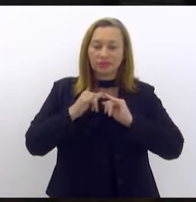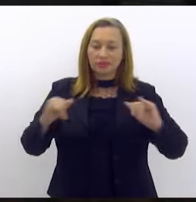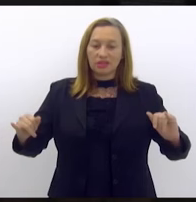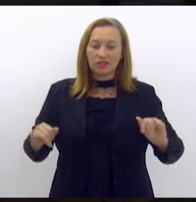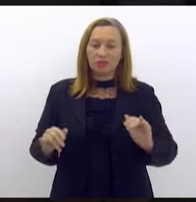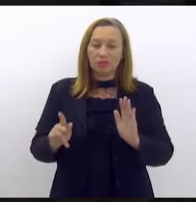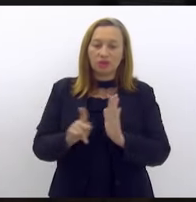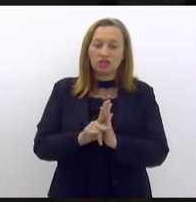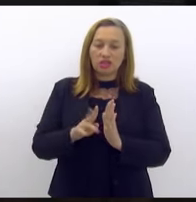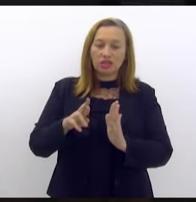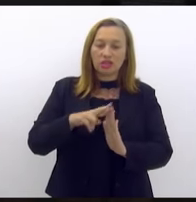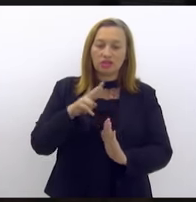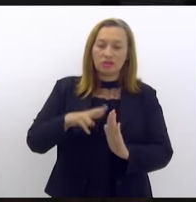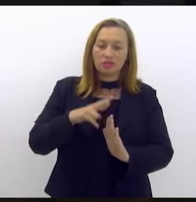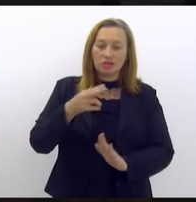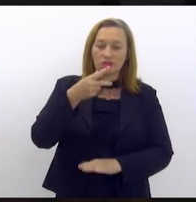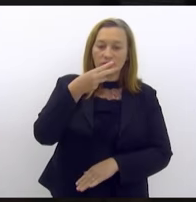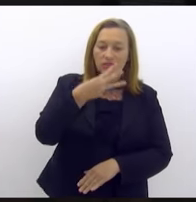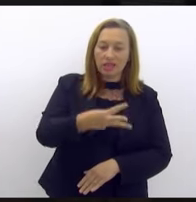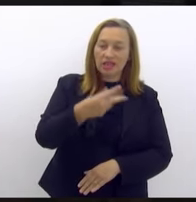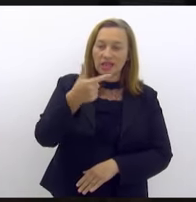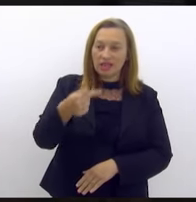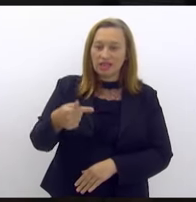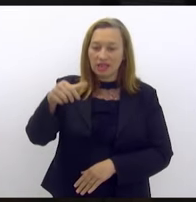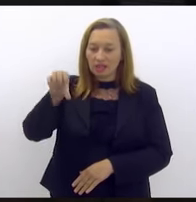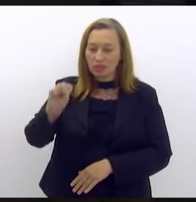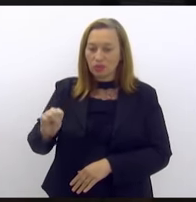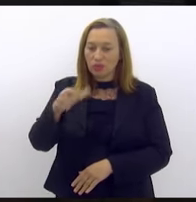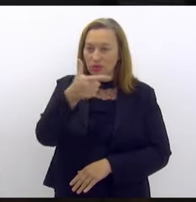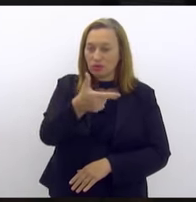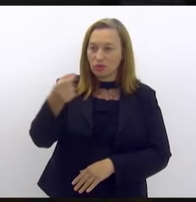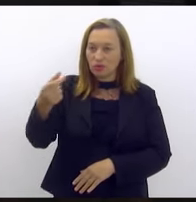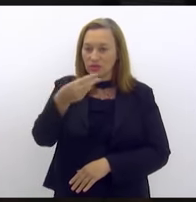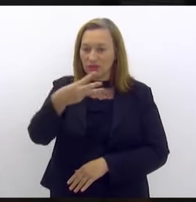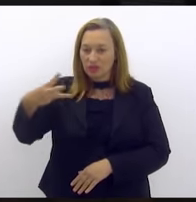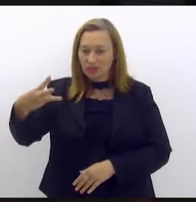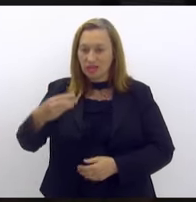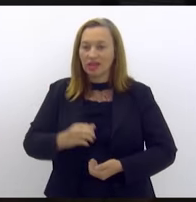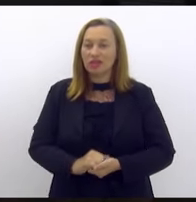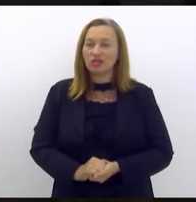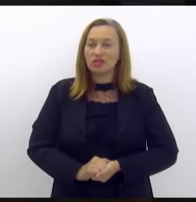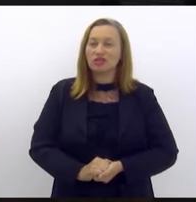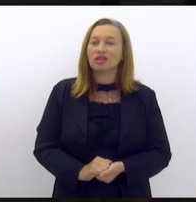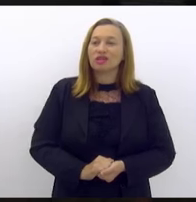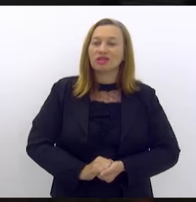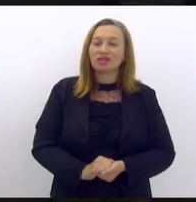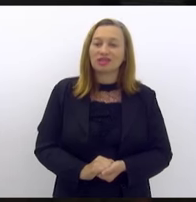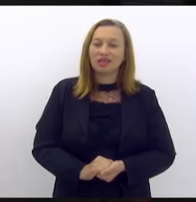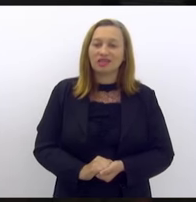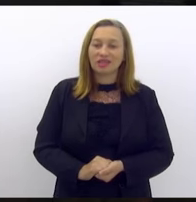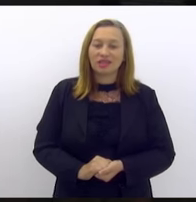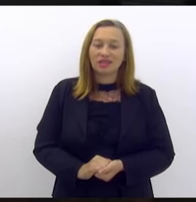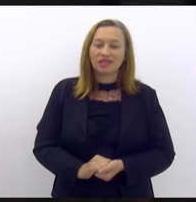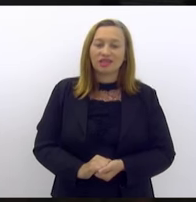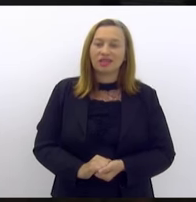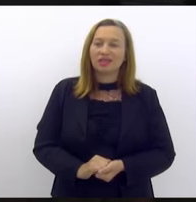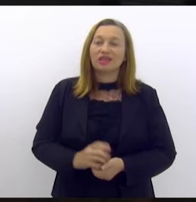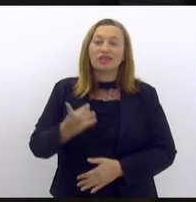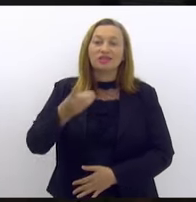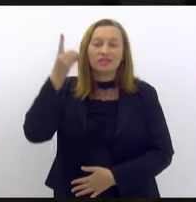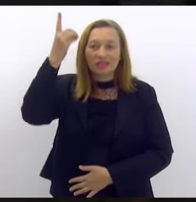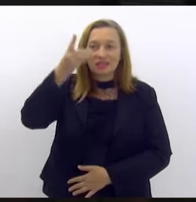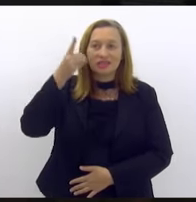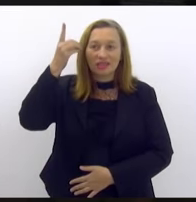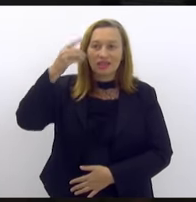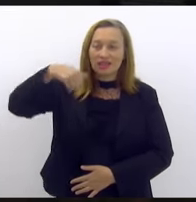Anuncio projeto de resolução número 378 de 2023, de autoria do